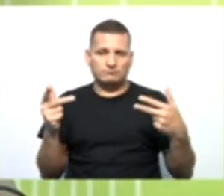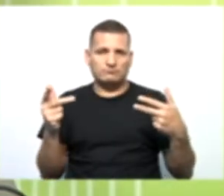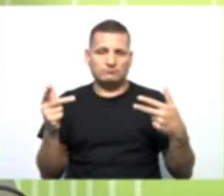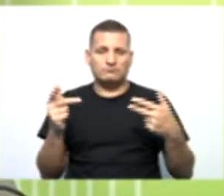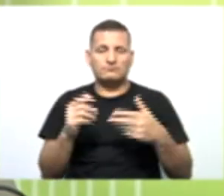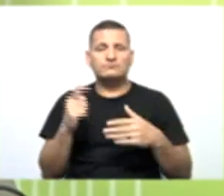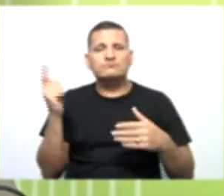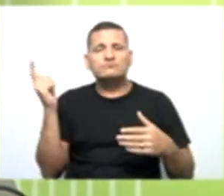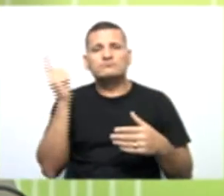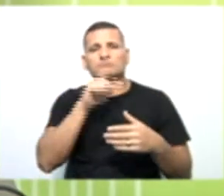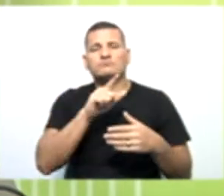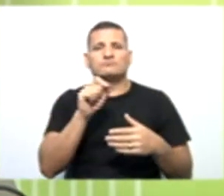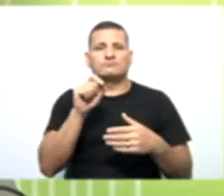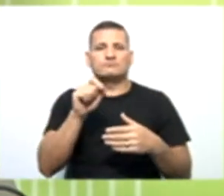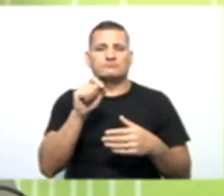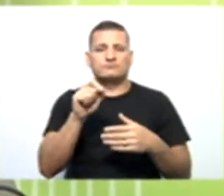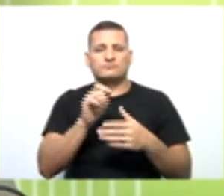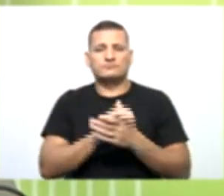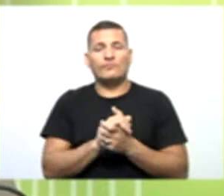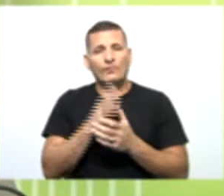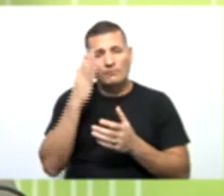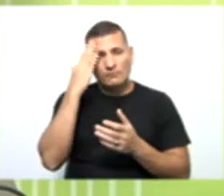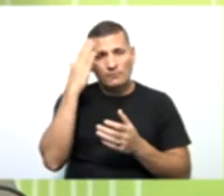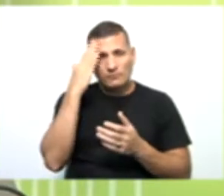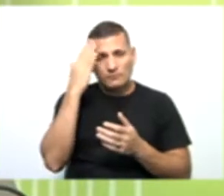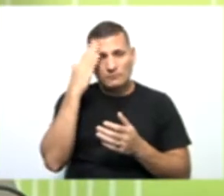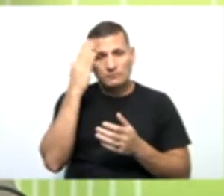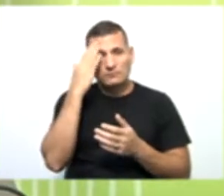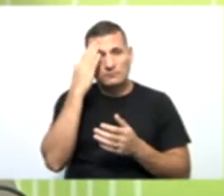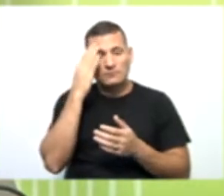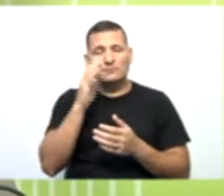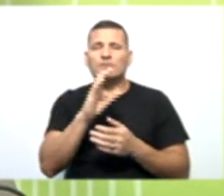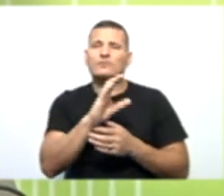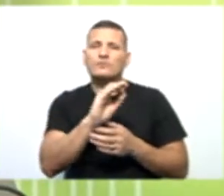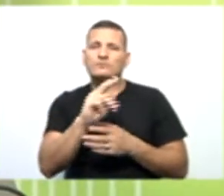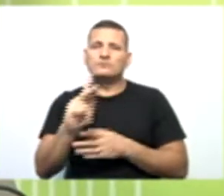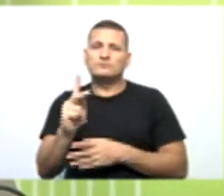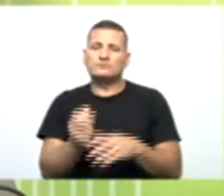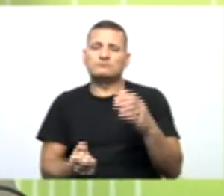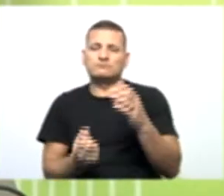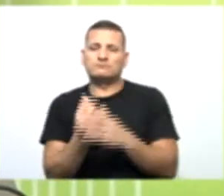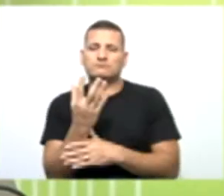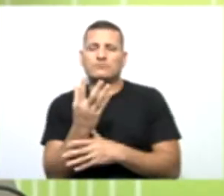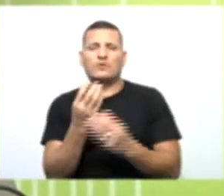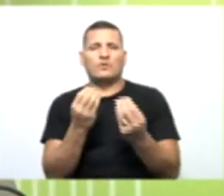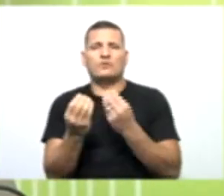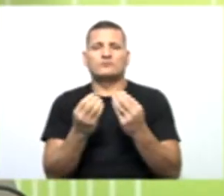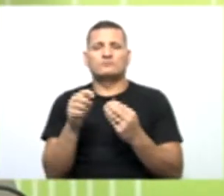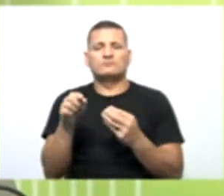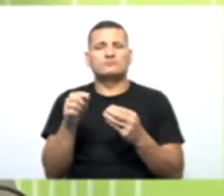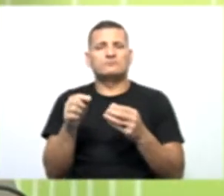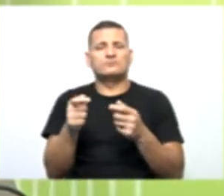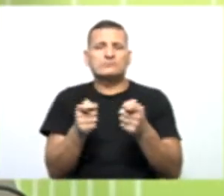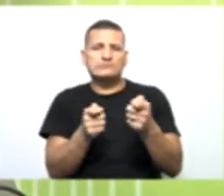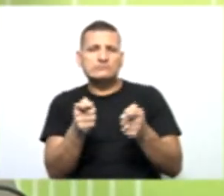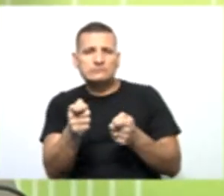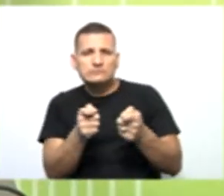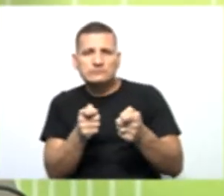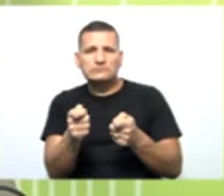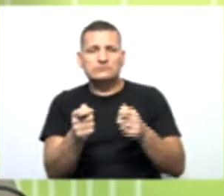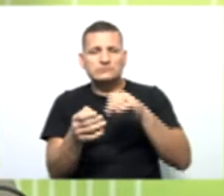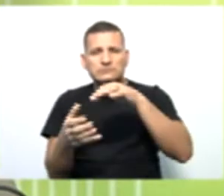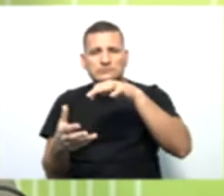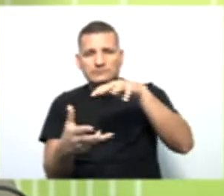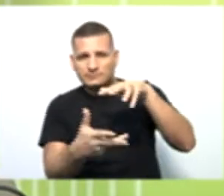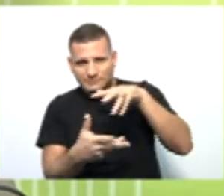gente consiga posicionar a nossa cooperativa de forma sustentável, de